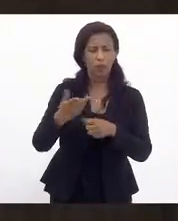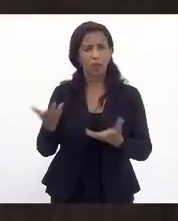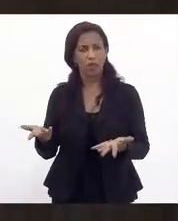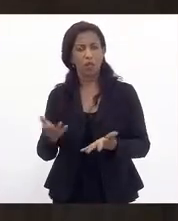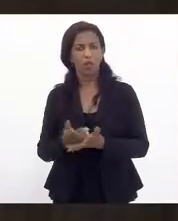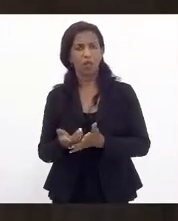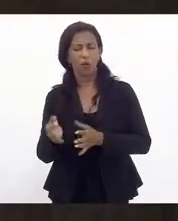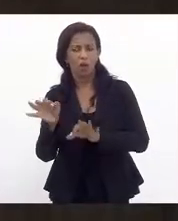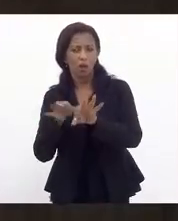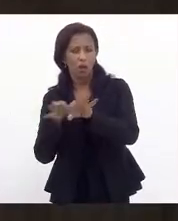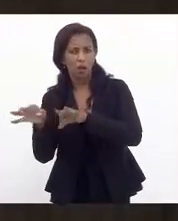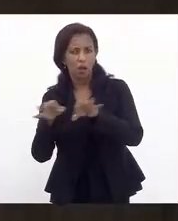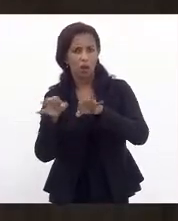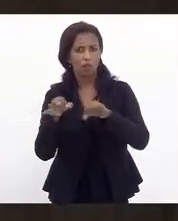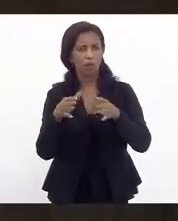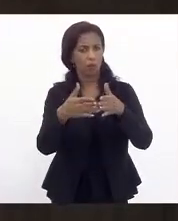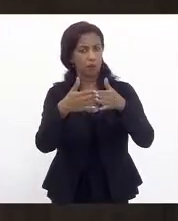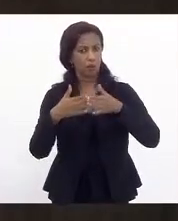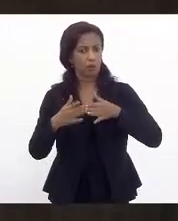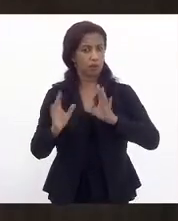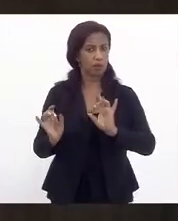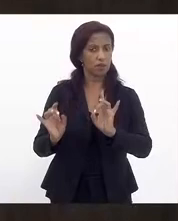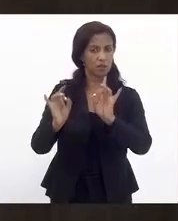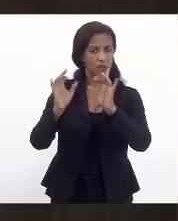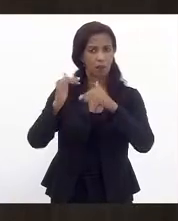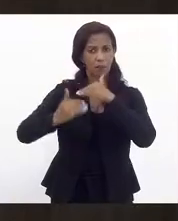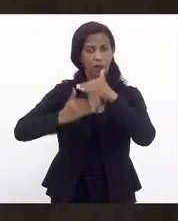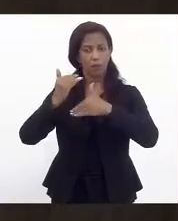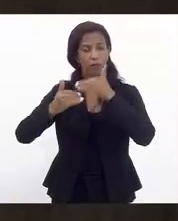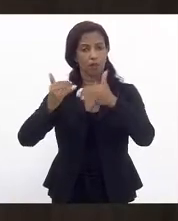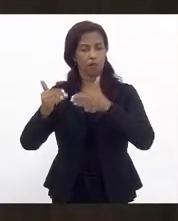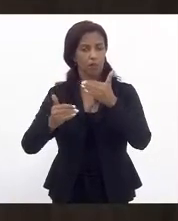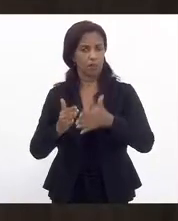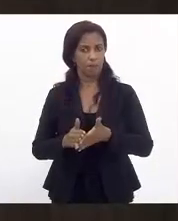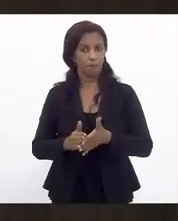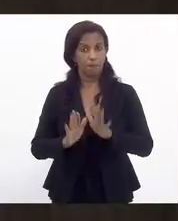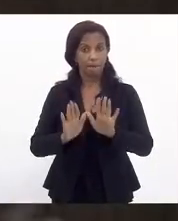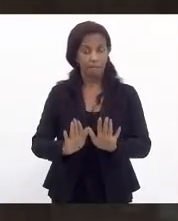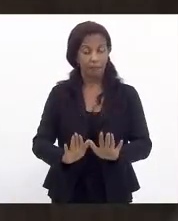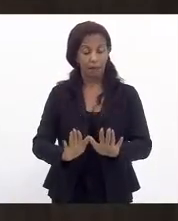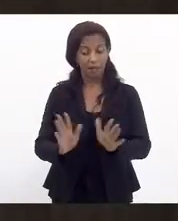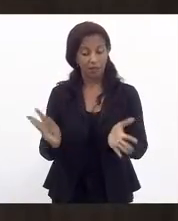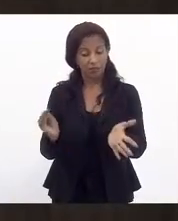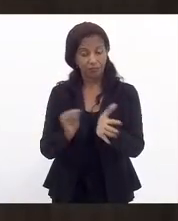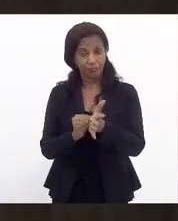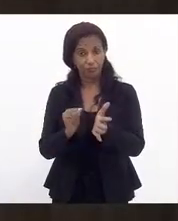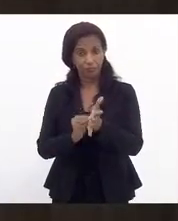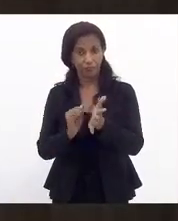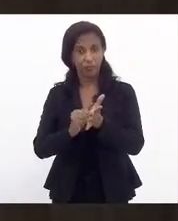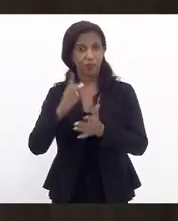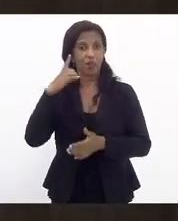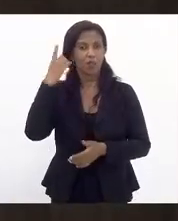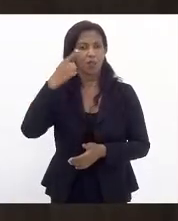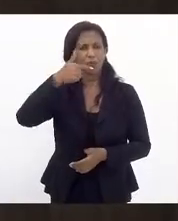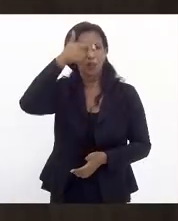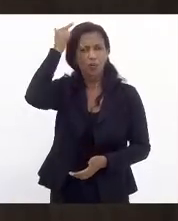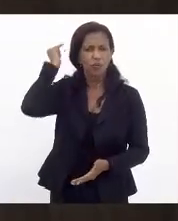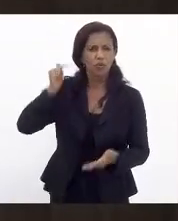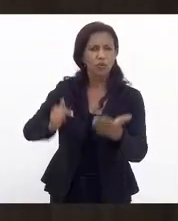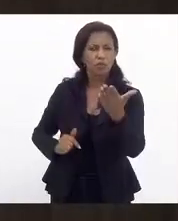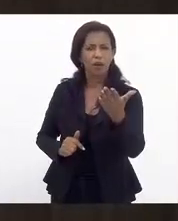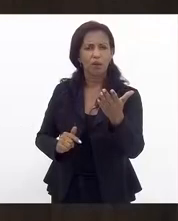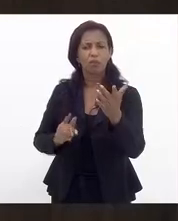triênio a manutenção da nossa licença especial progressão e promoção porém só fica Deputado Luiz Paulo que